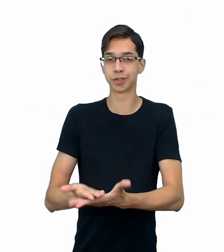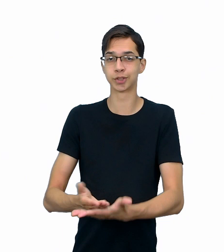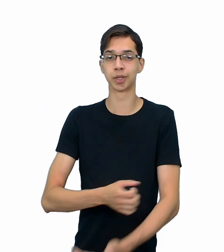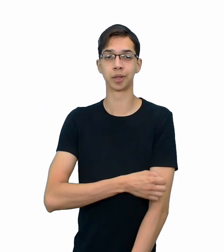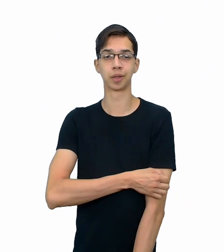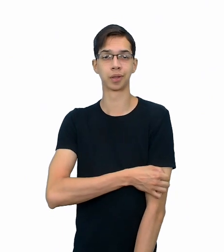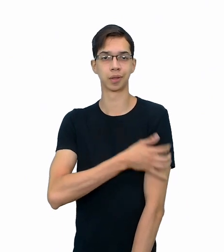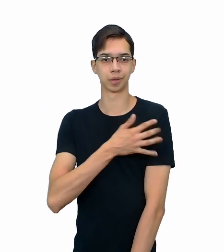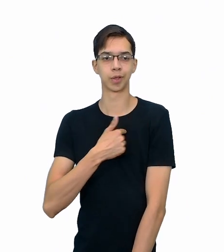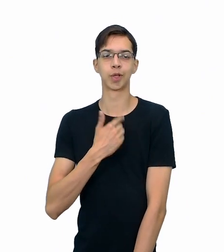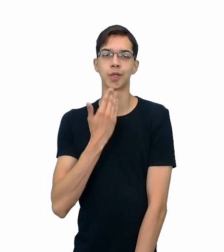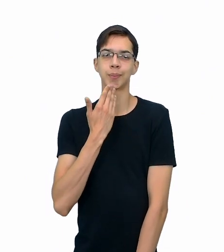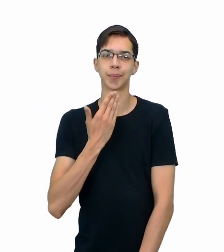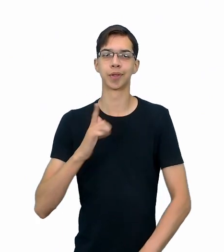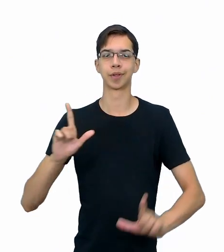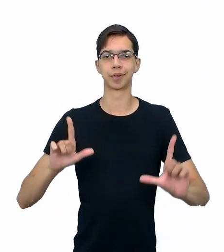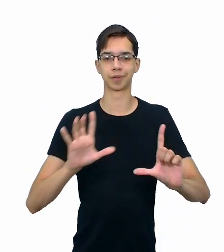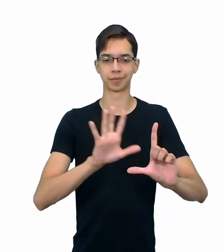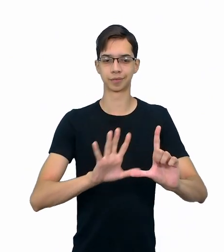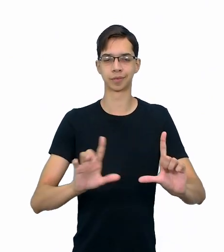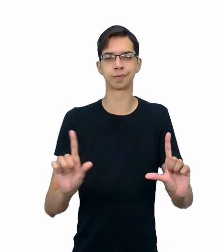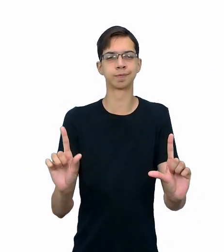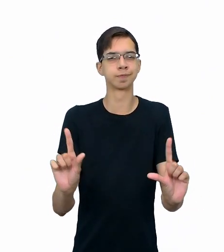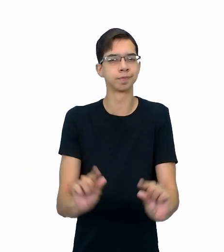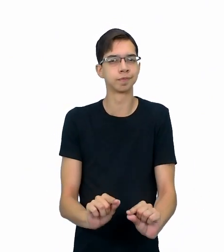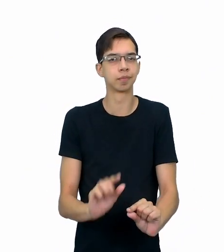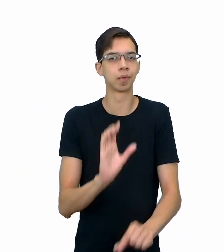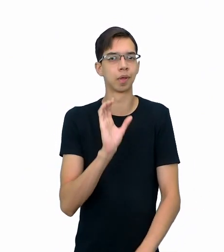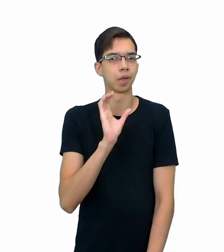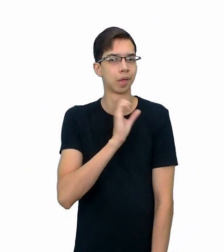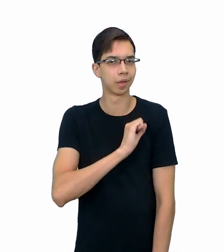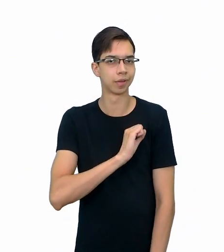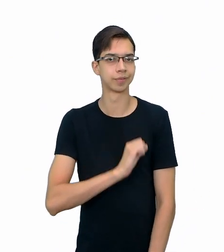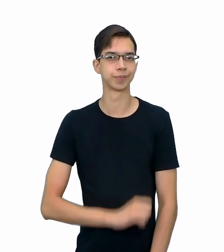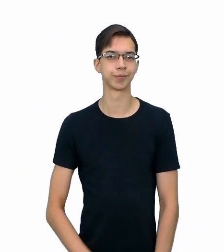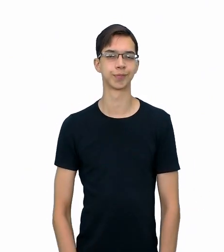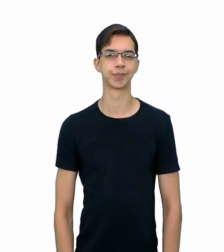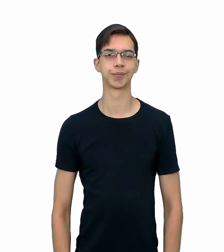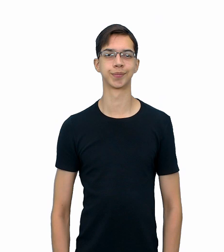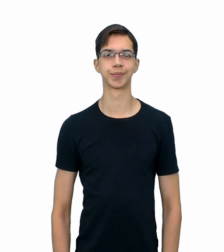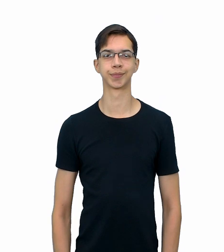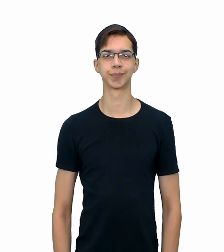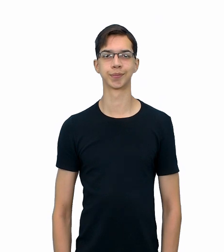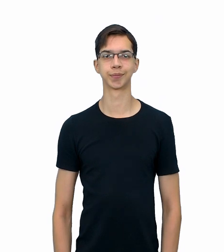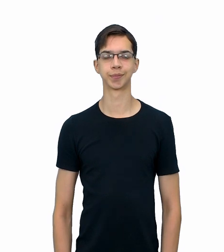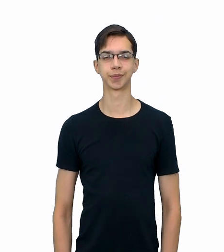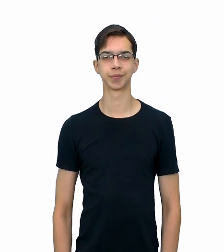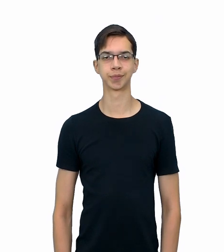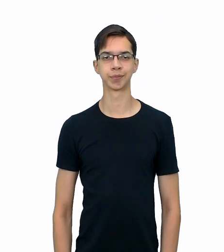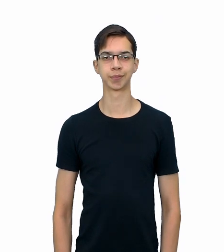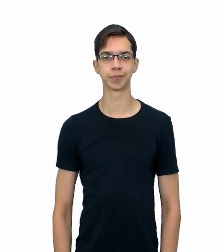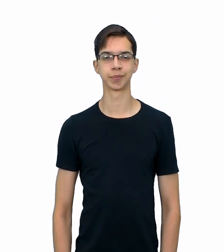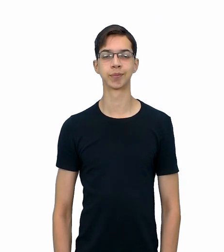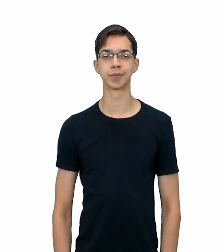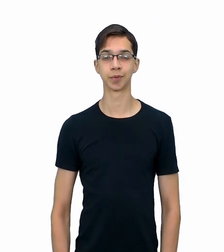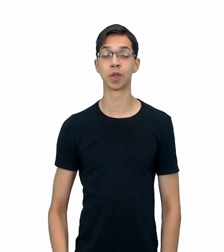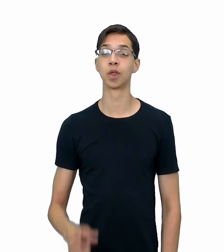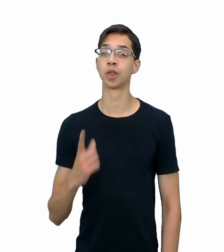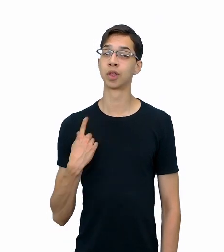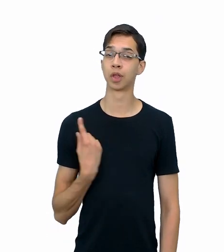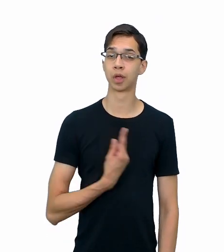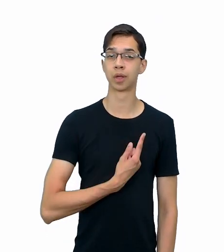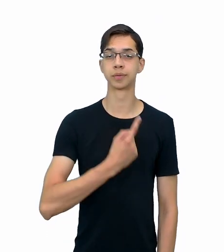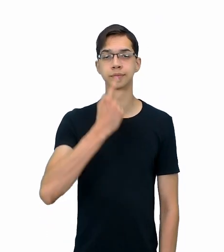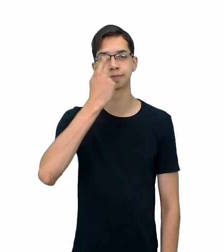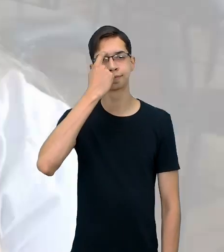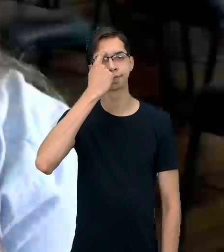pedir para parar o compartilhamento rapidinho, para a gente continuar explorando sobre o pensamento